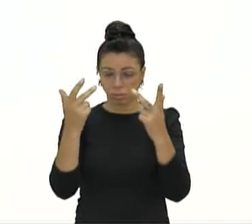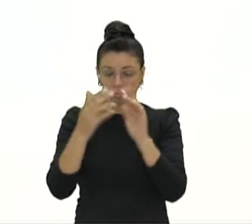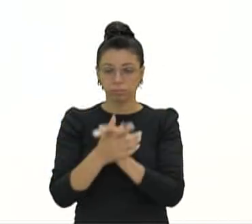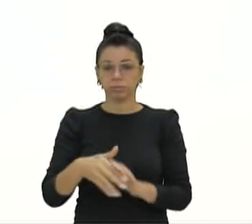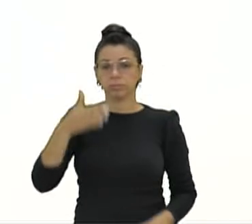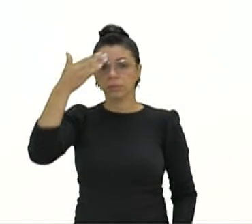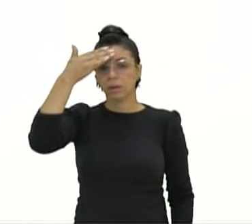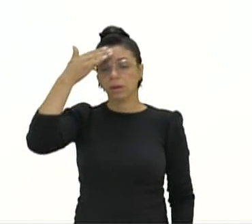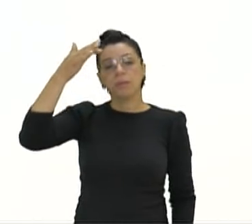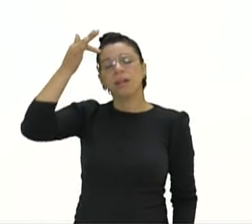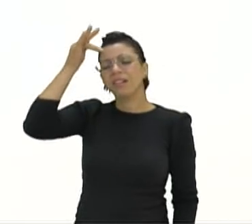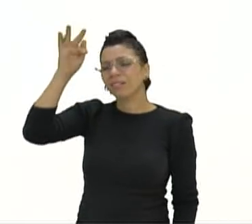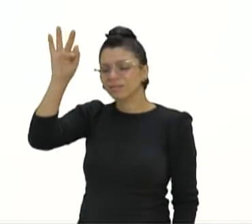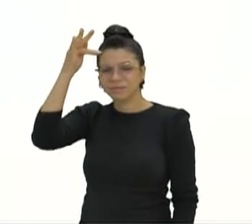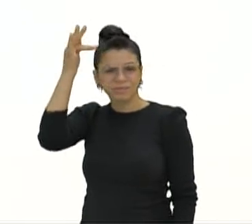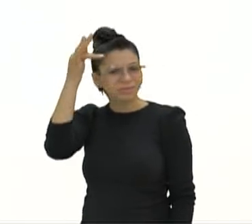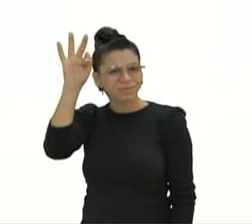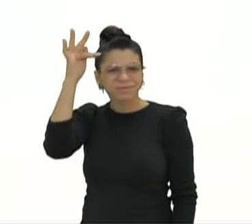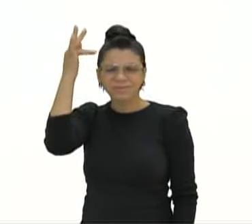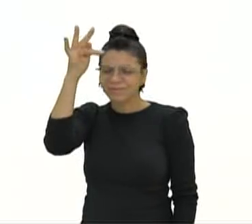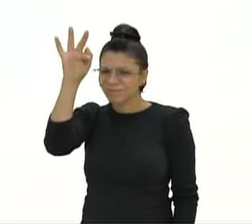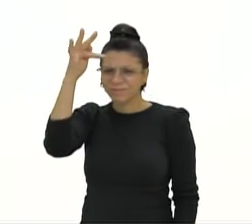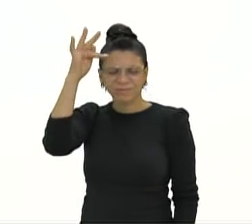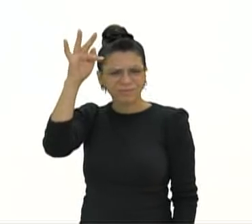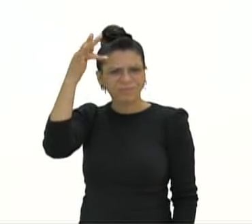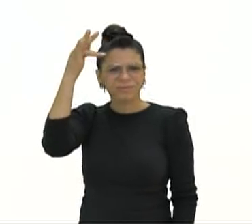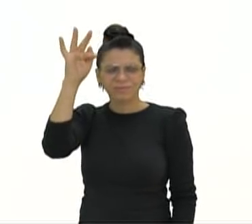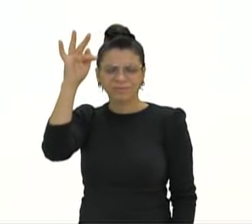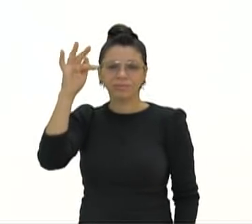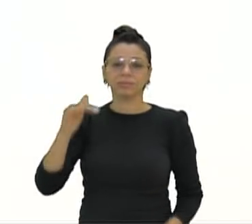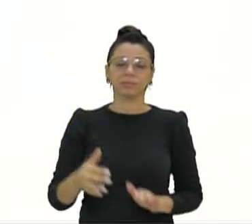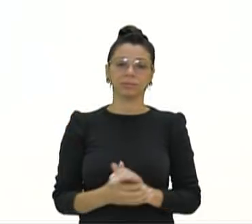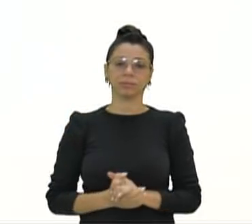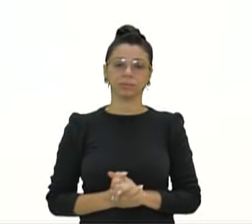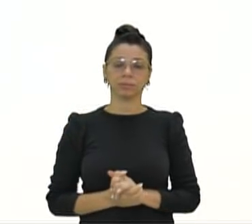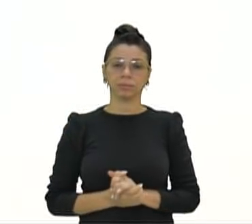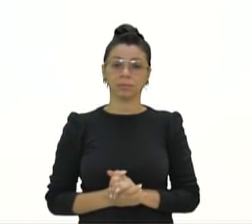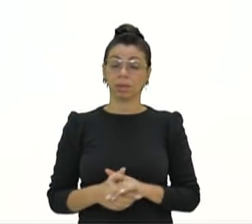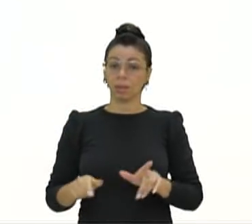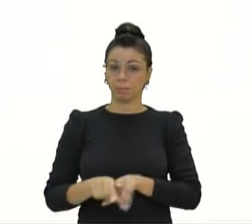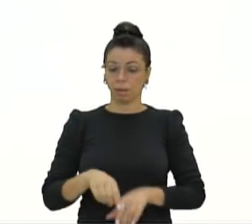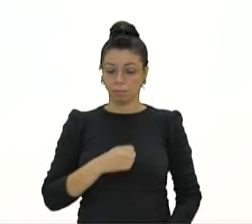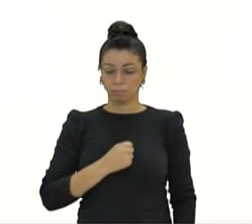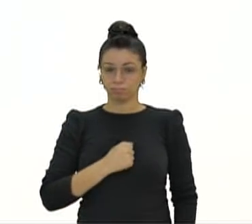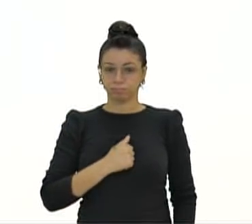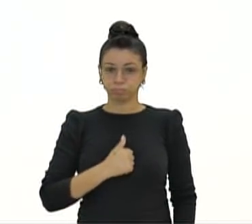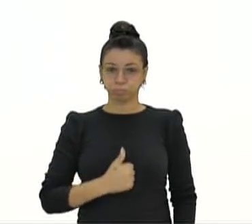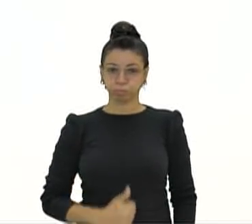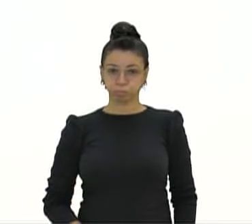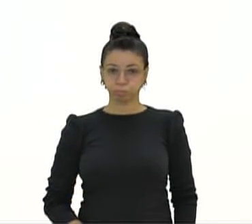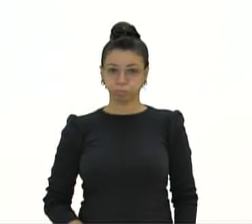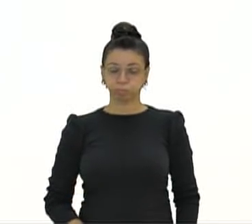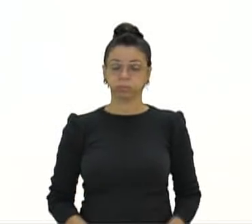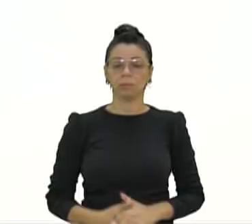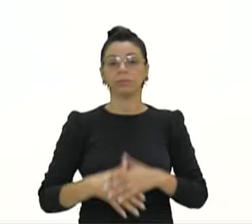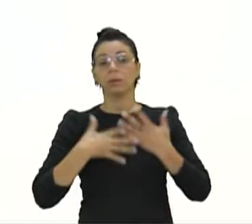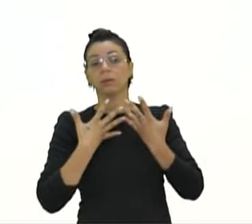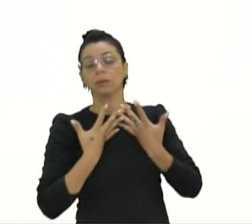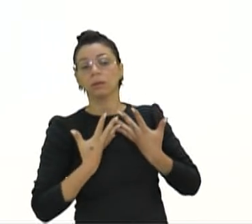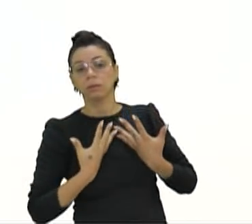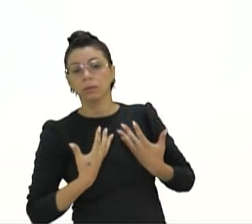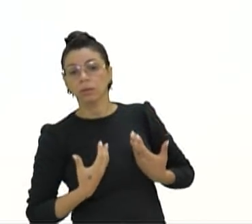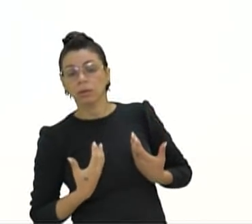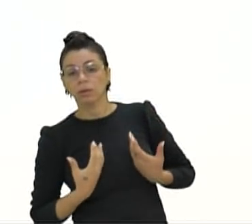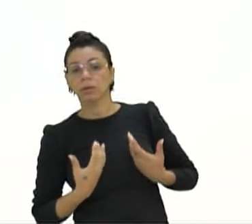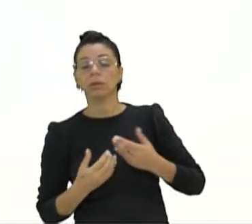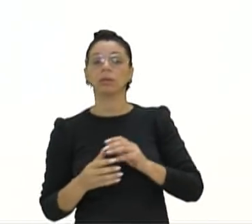de cabeça, alguns relatam dores de cabeça muito fortes. Diarreia, em algumas situações, cansaço e,